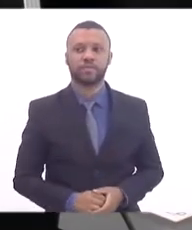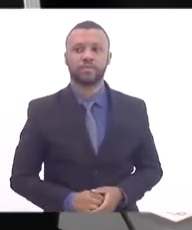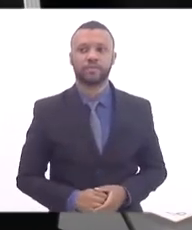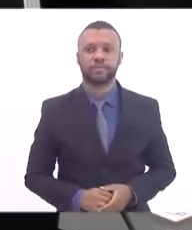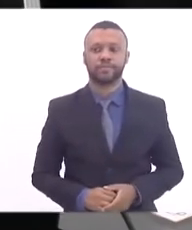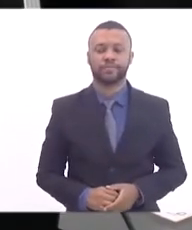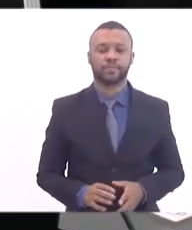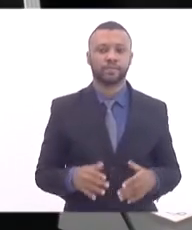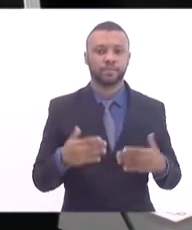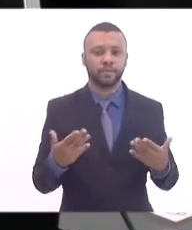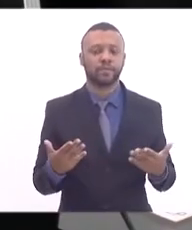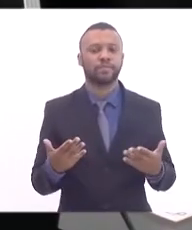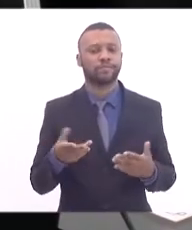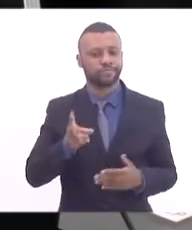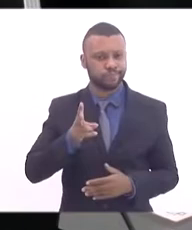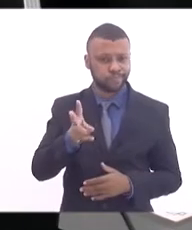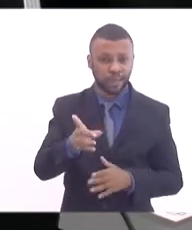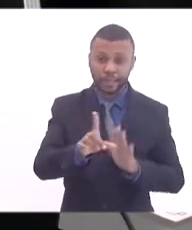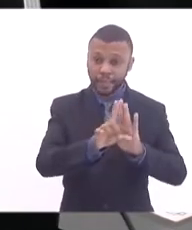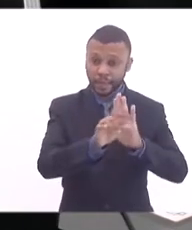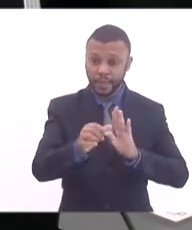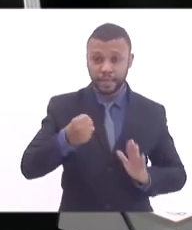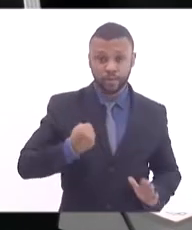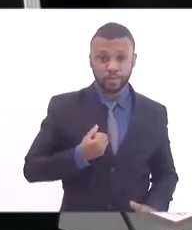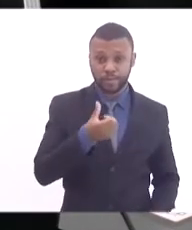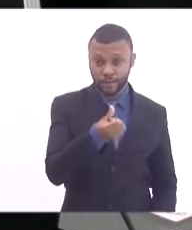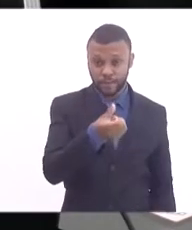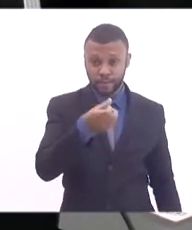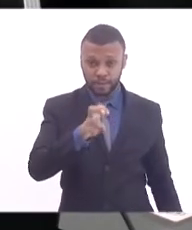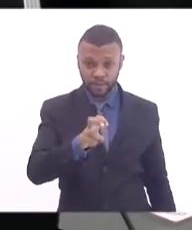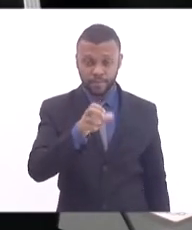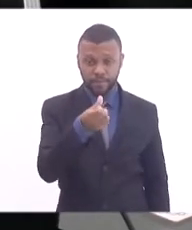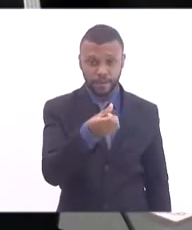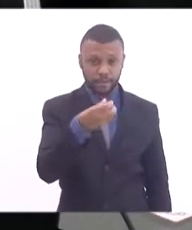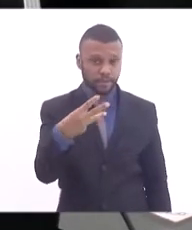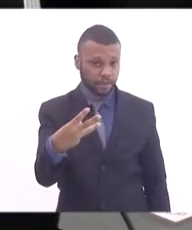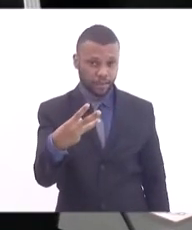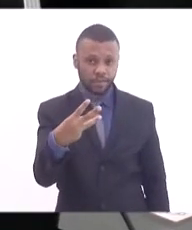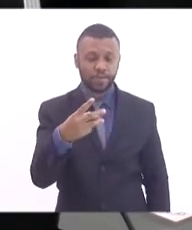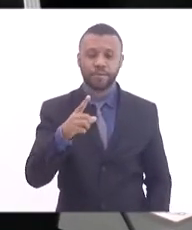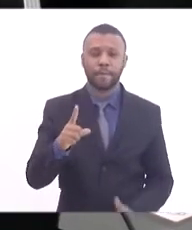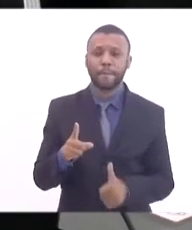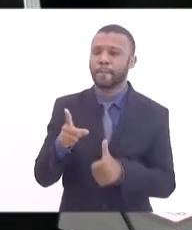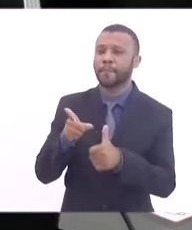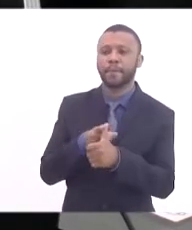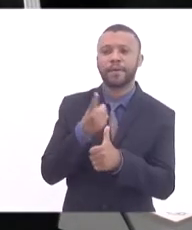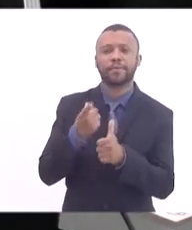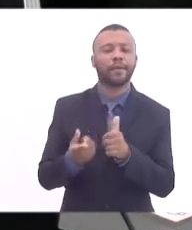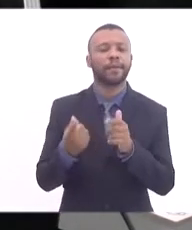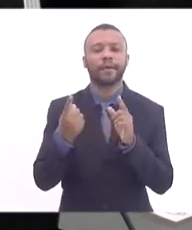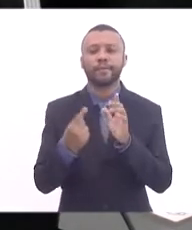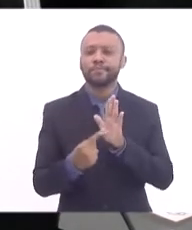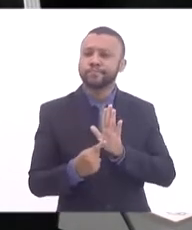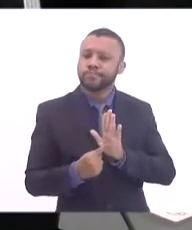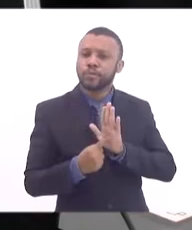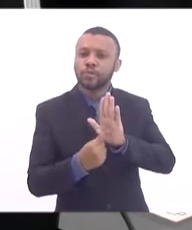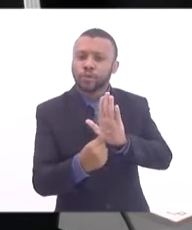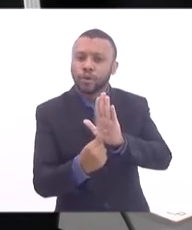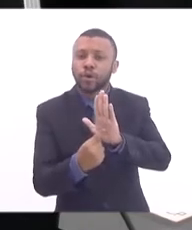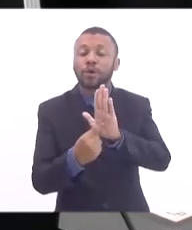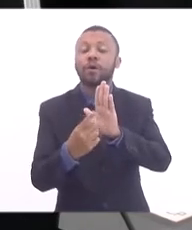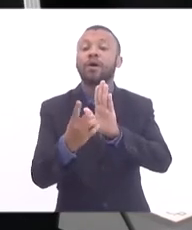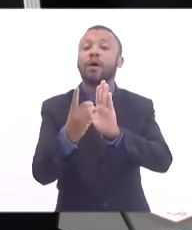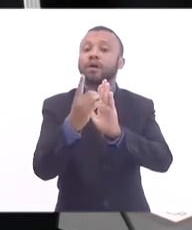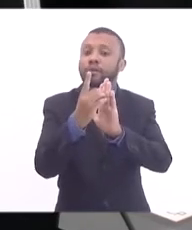fazou essa Leia 6563 Primeiro ela publicou no